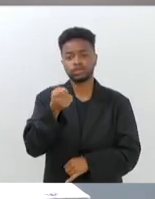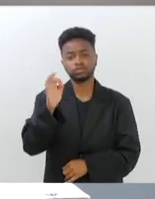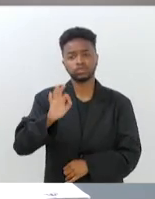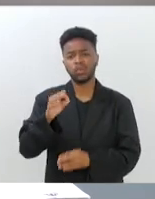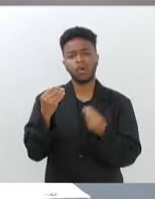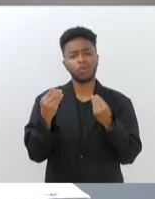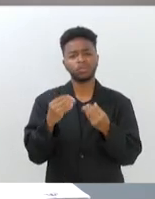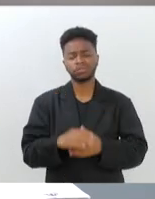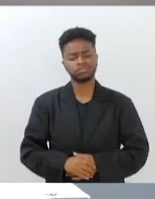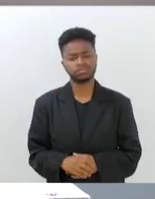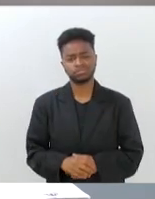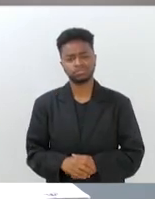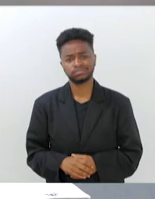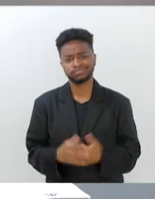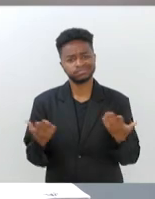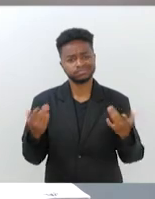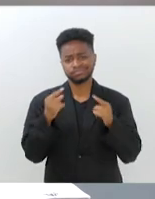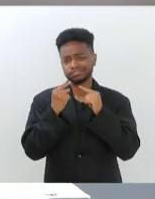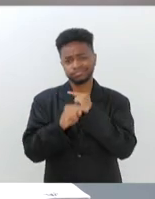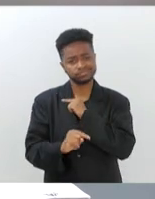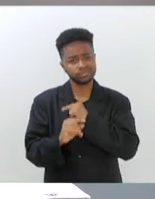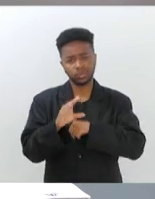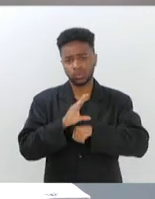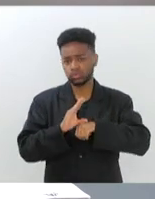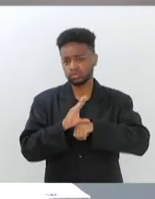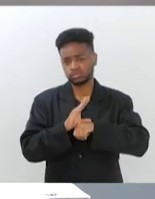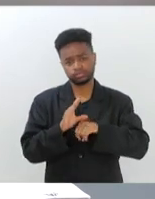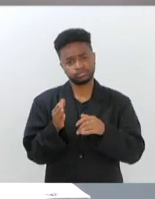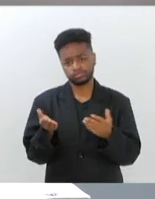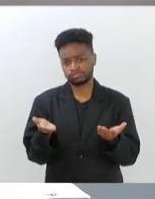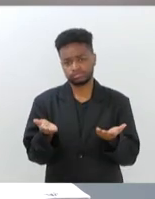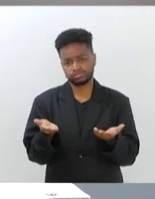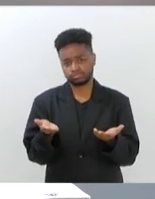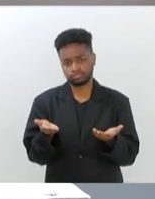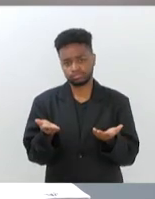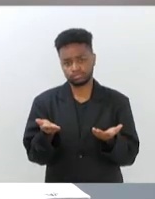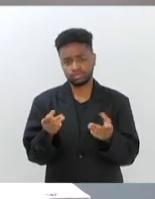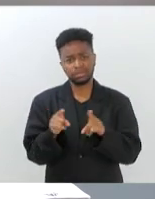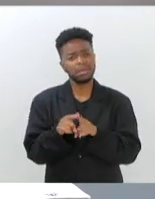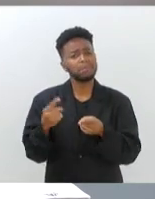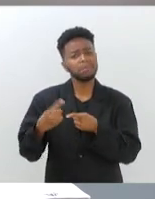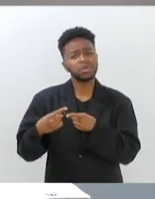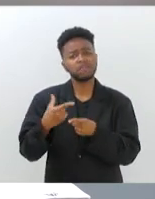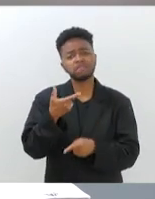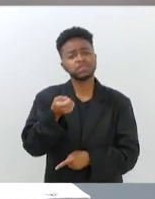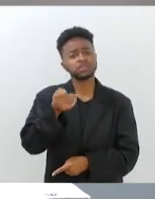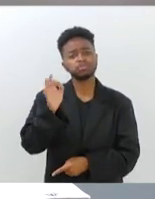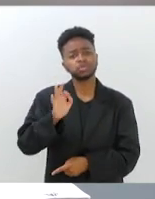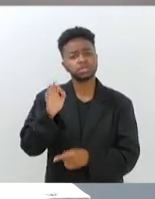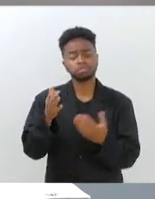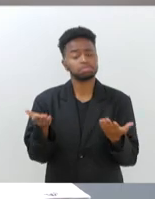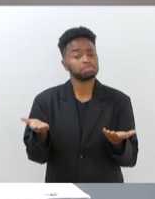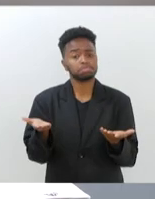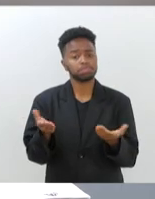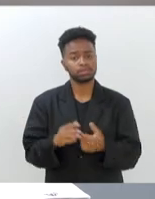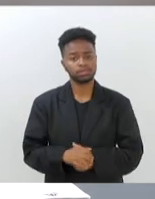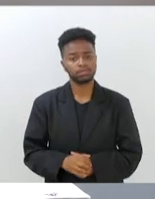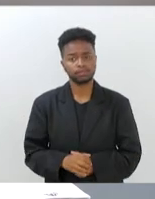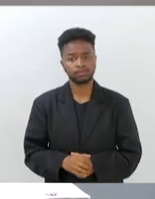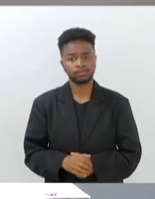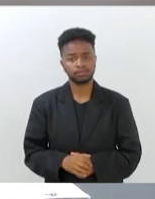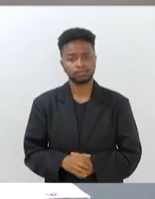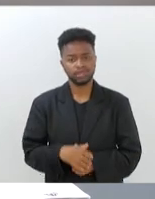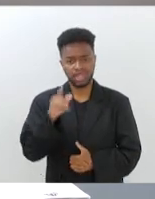isso sim isso não é constitucional né E por que 20% perfeito é